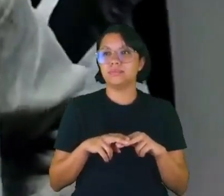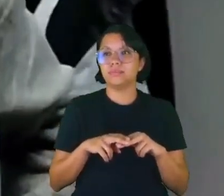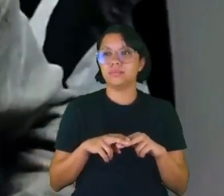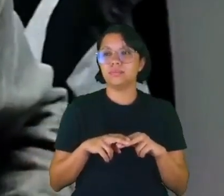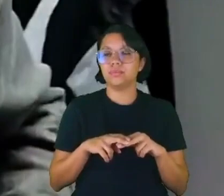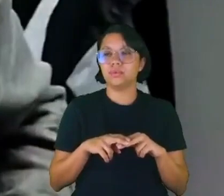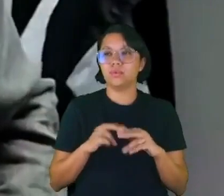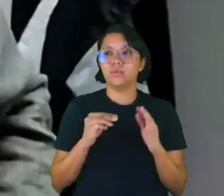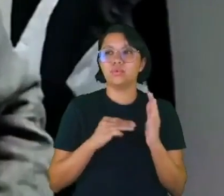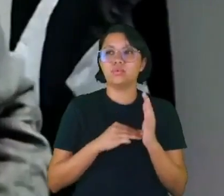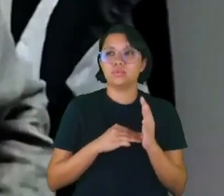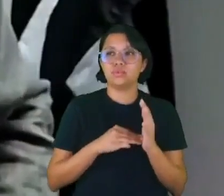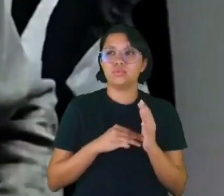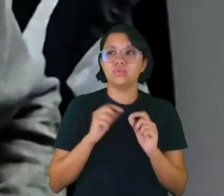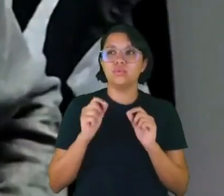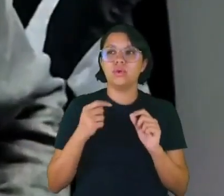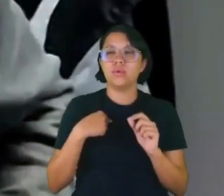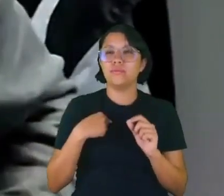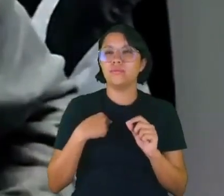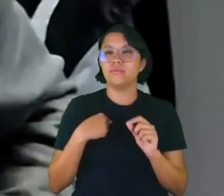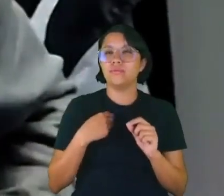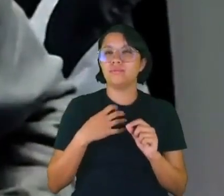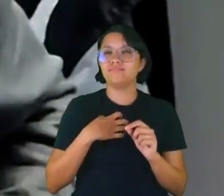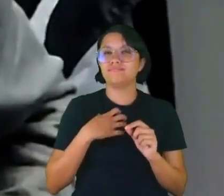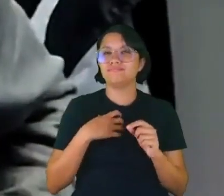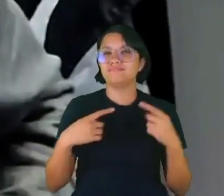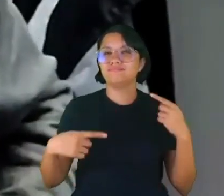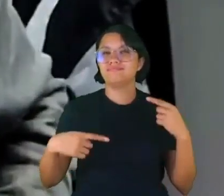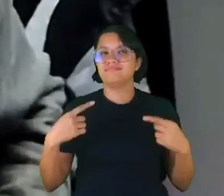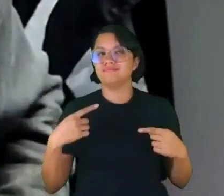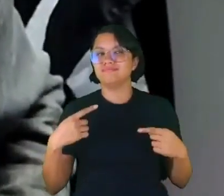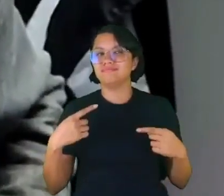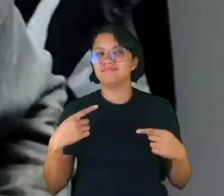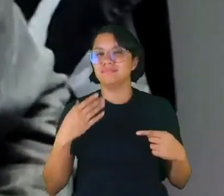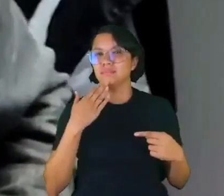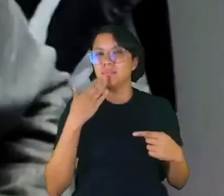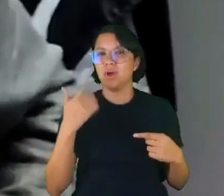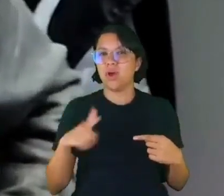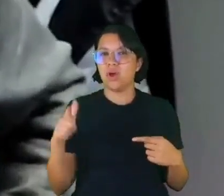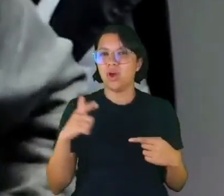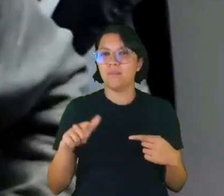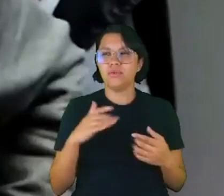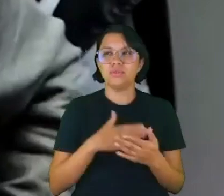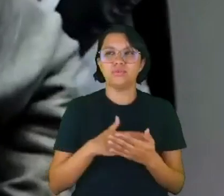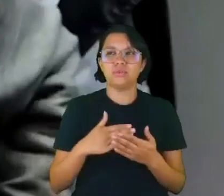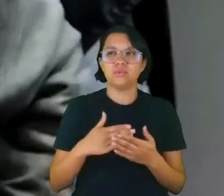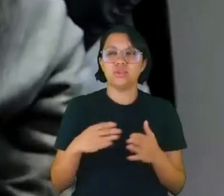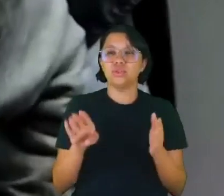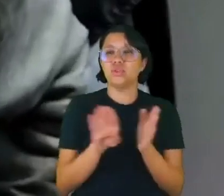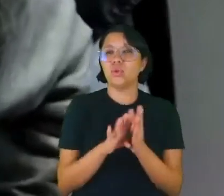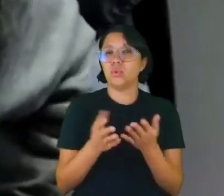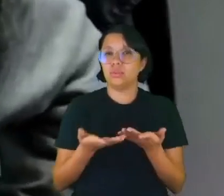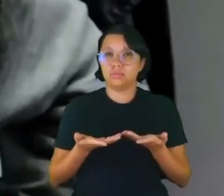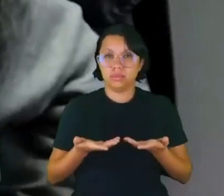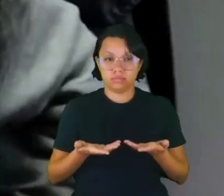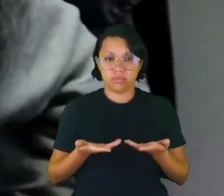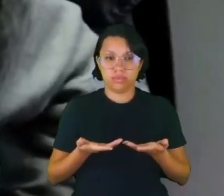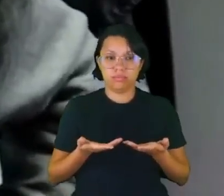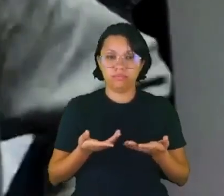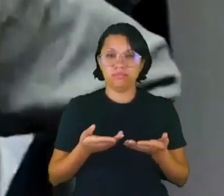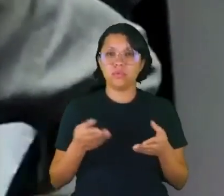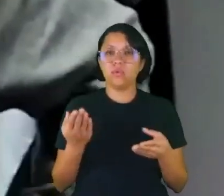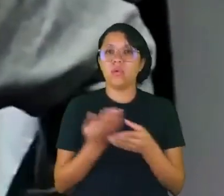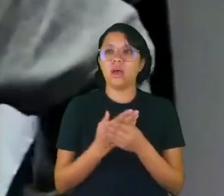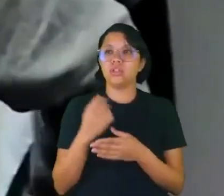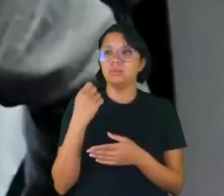eu fiquei meio avesso com o repetitivo ao início. Chegou nas minhas mãos um caso de medicamento.